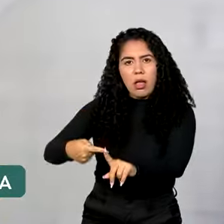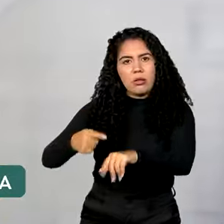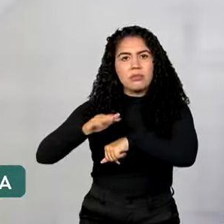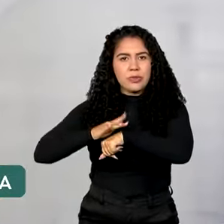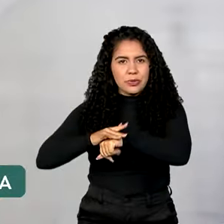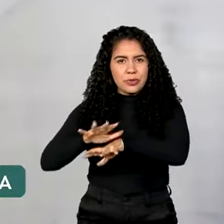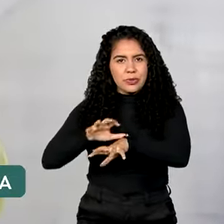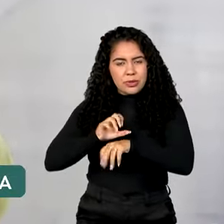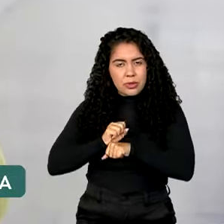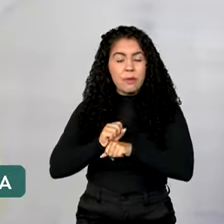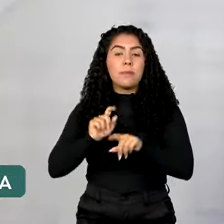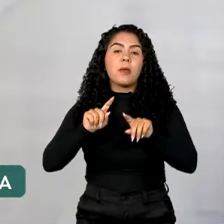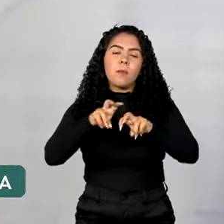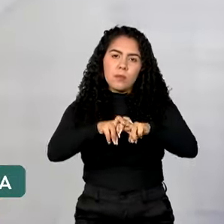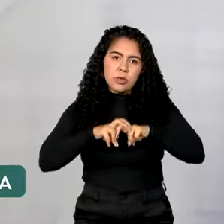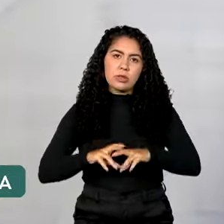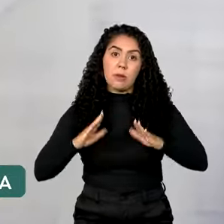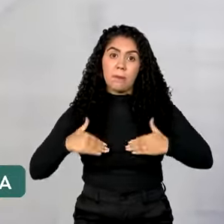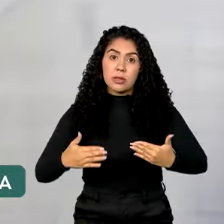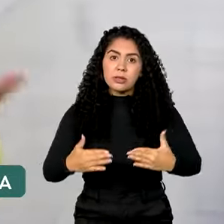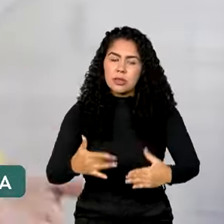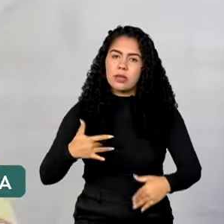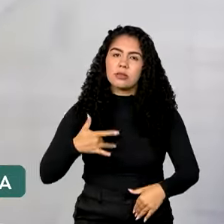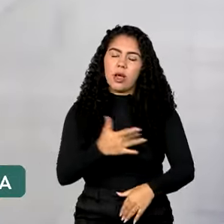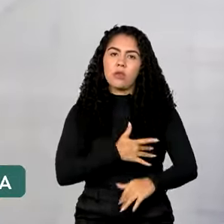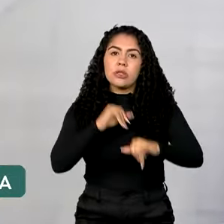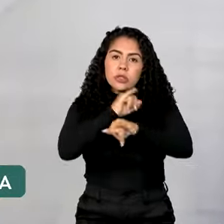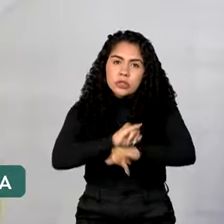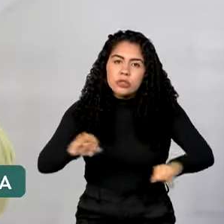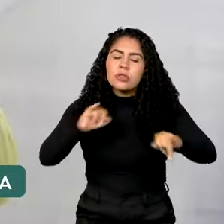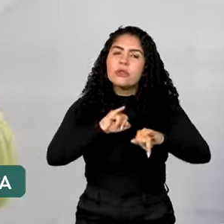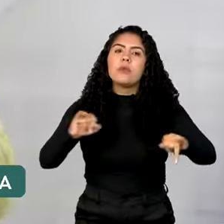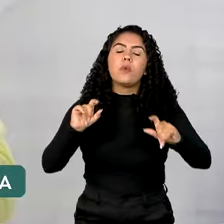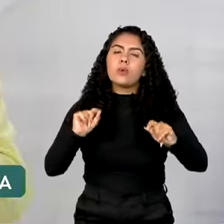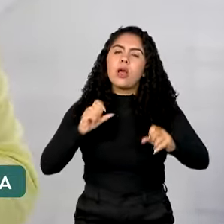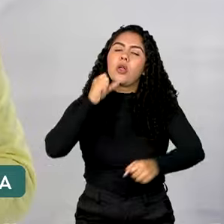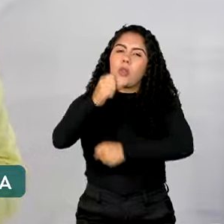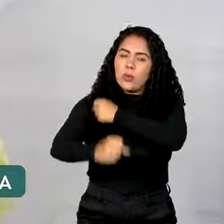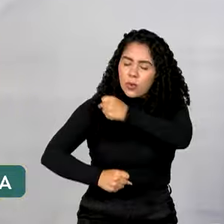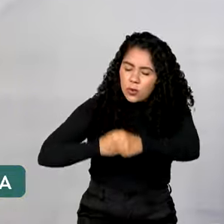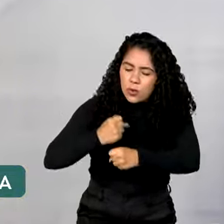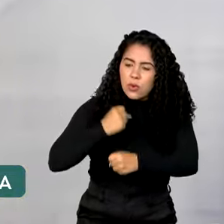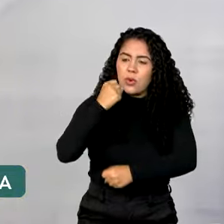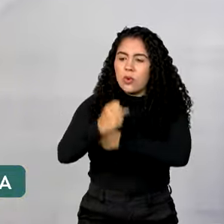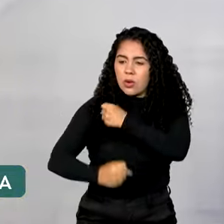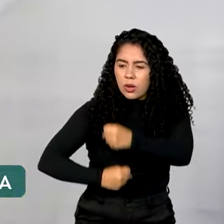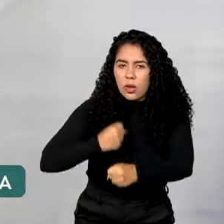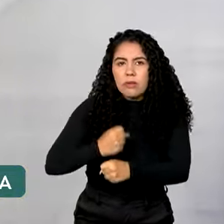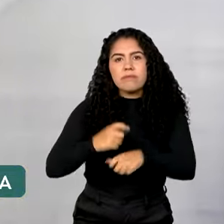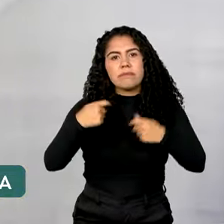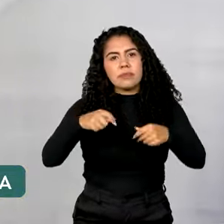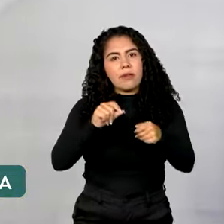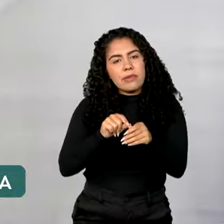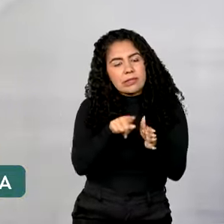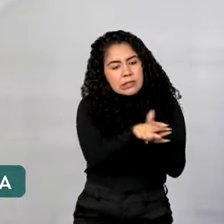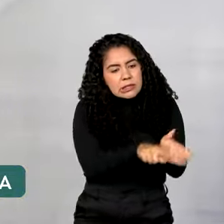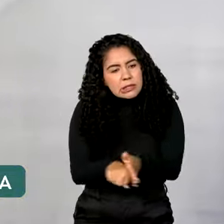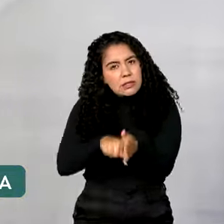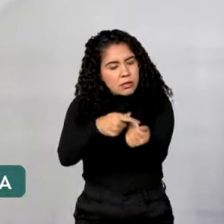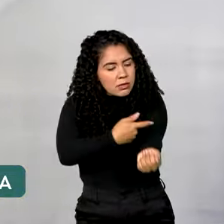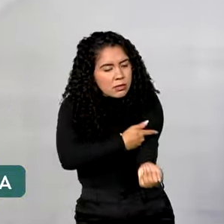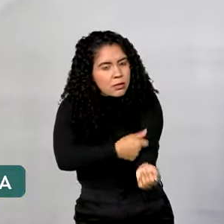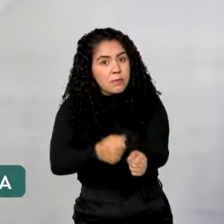o Ministério alerta a essas pessoas que façam anualmente exames para detecção precoce da doença.